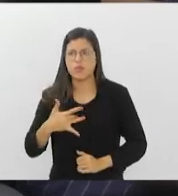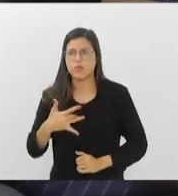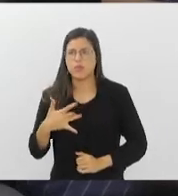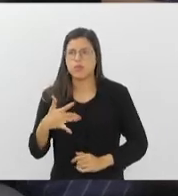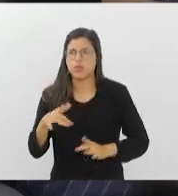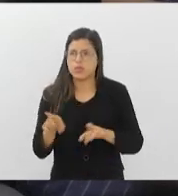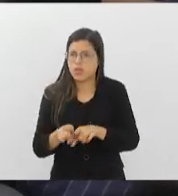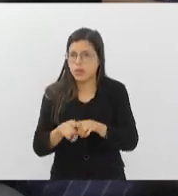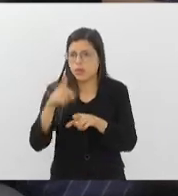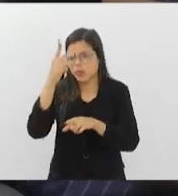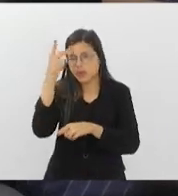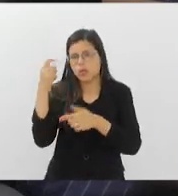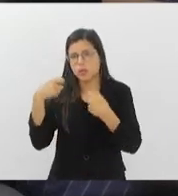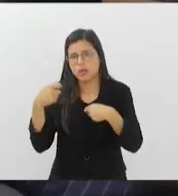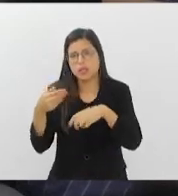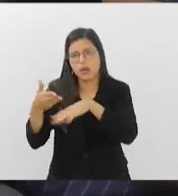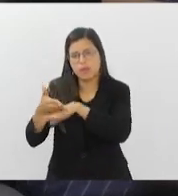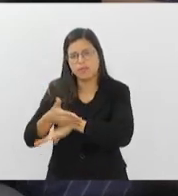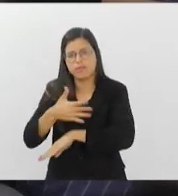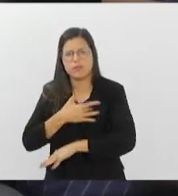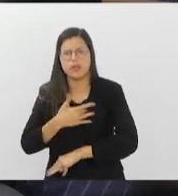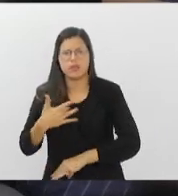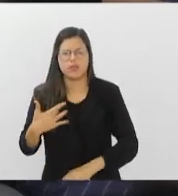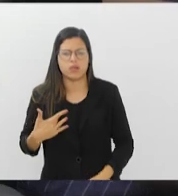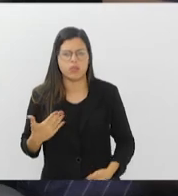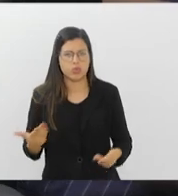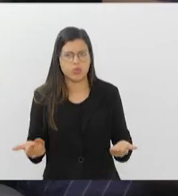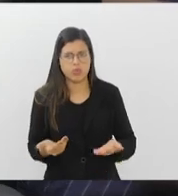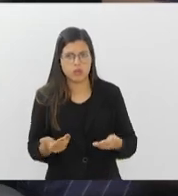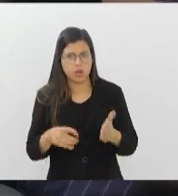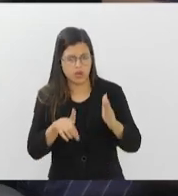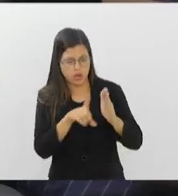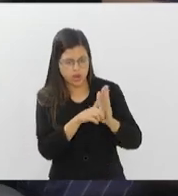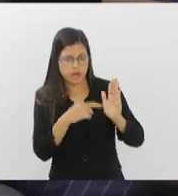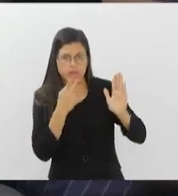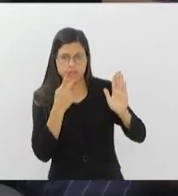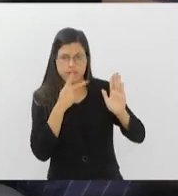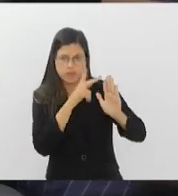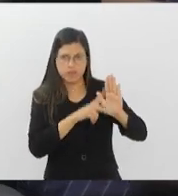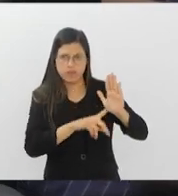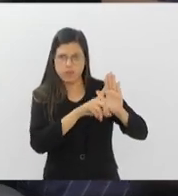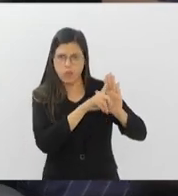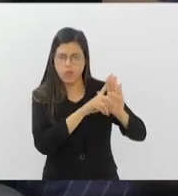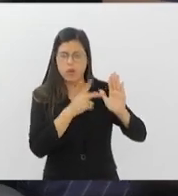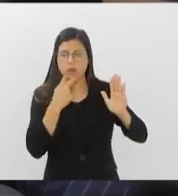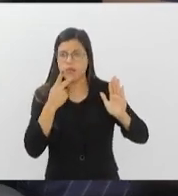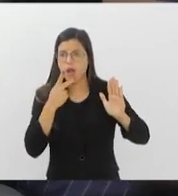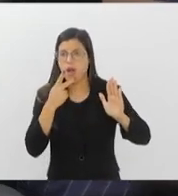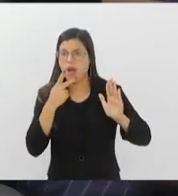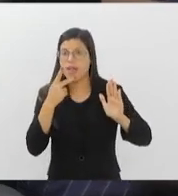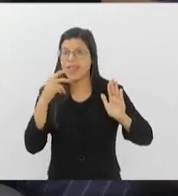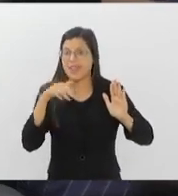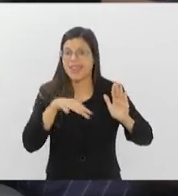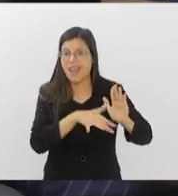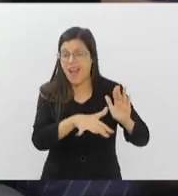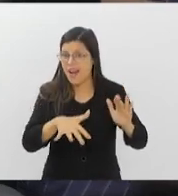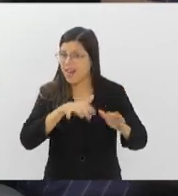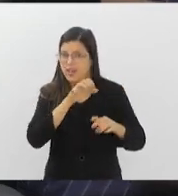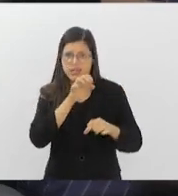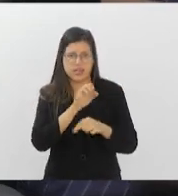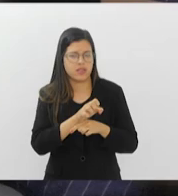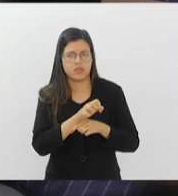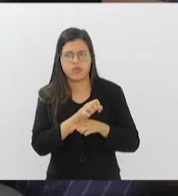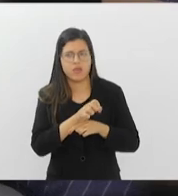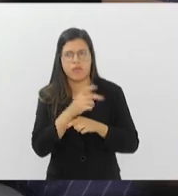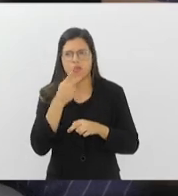É importante lembrar aqui também que na própria lei diz, aqui no projeto de lei, ele fala no âmbito estadual. Ele não menciona